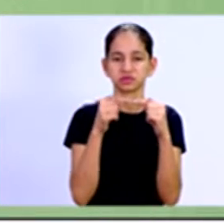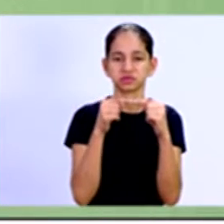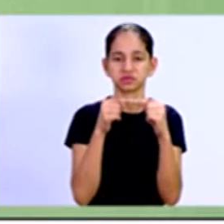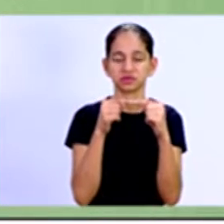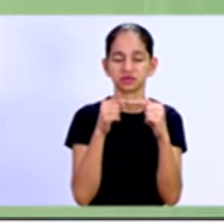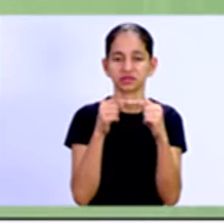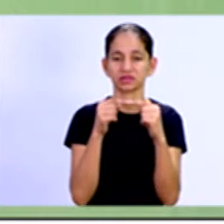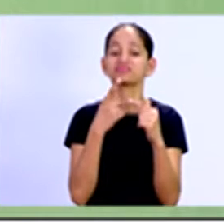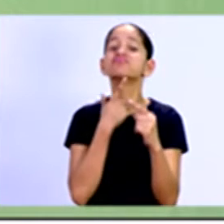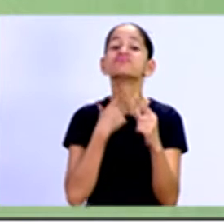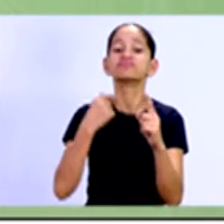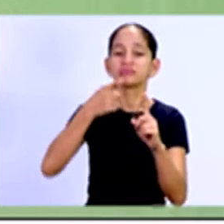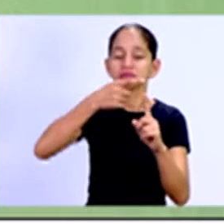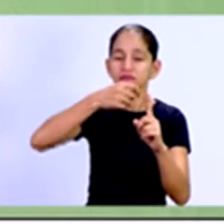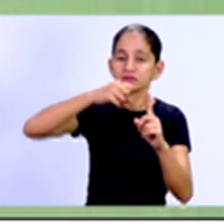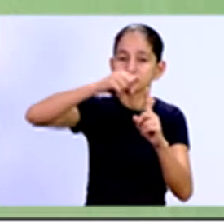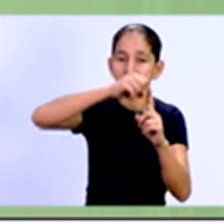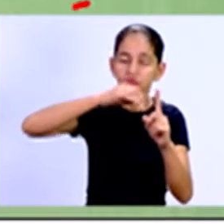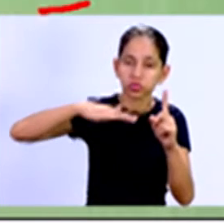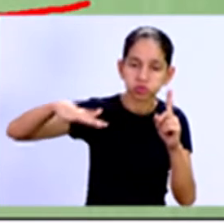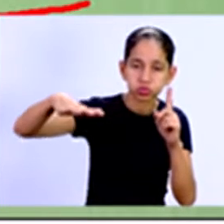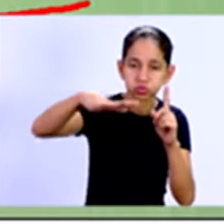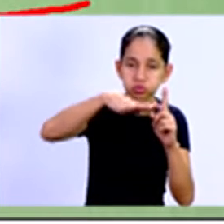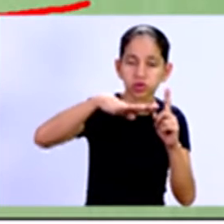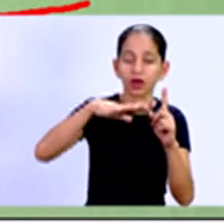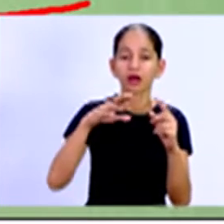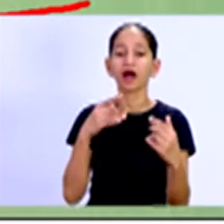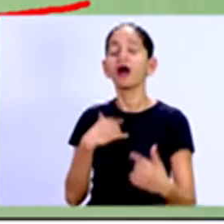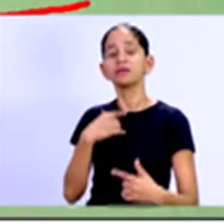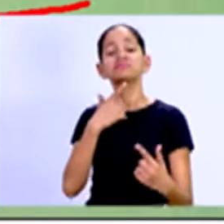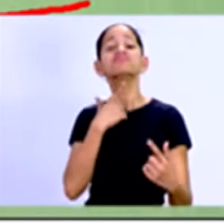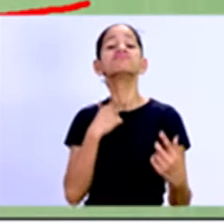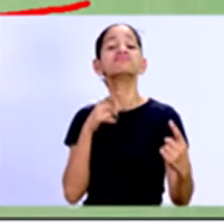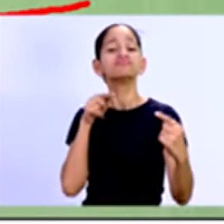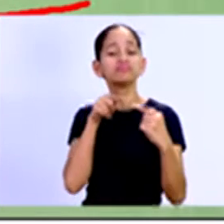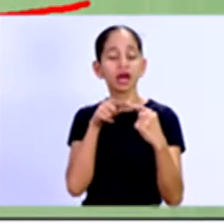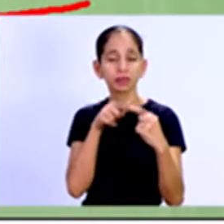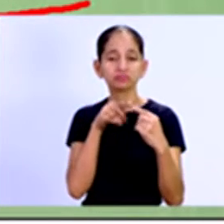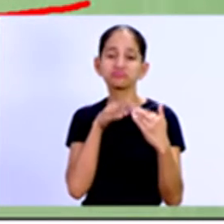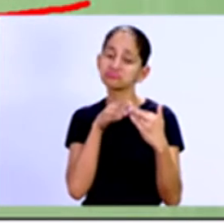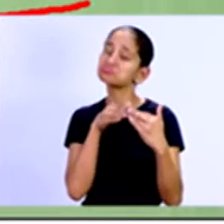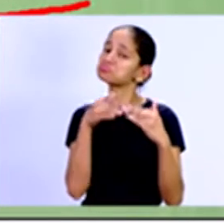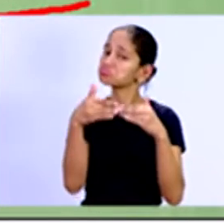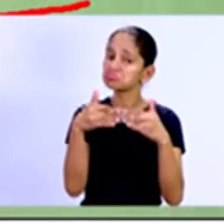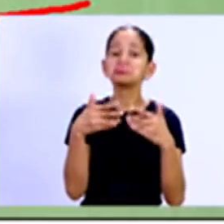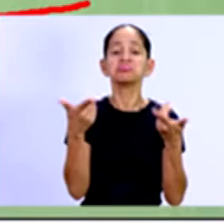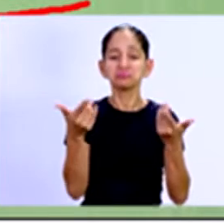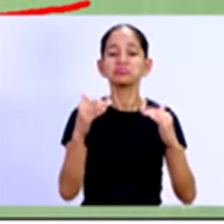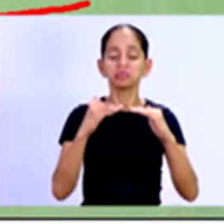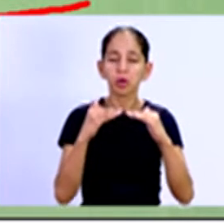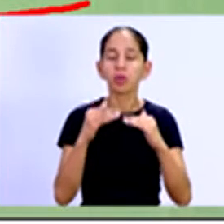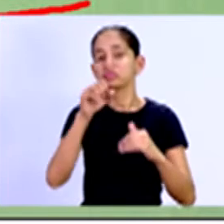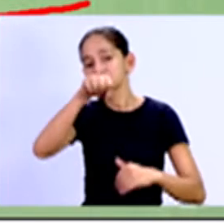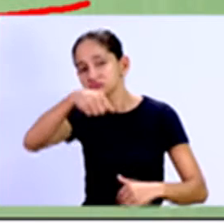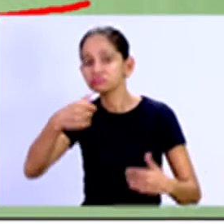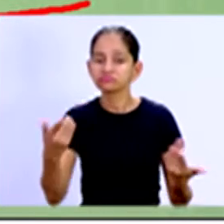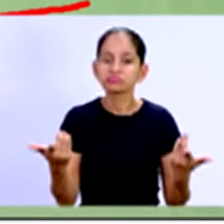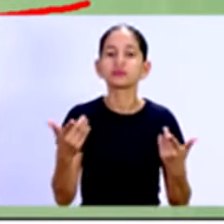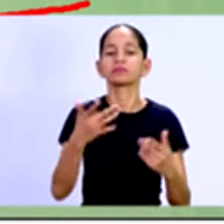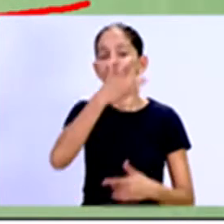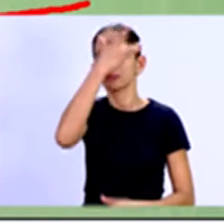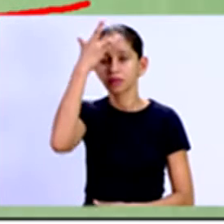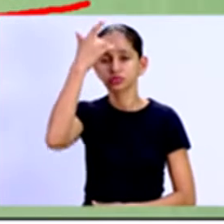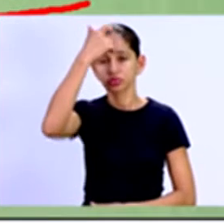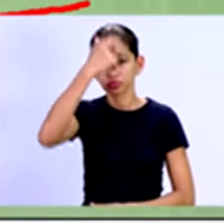coletiva, né, e a vontade individual. Então, os sujeitos, eles são